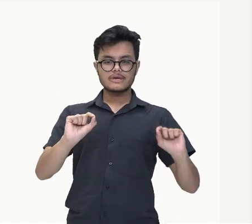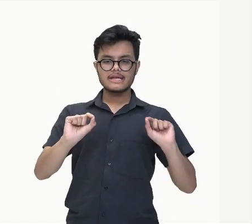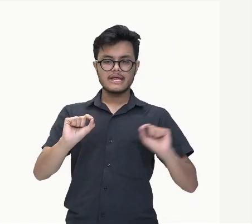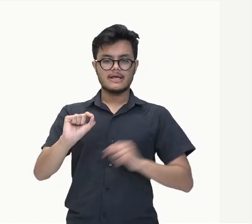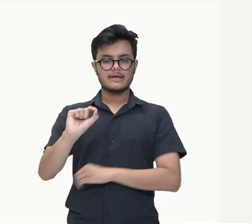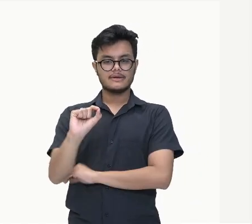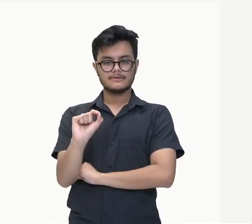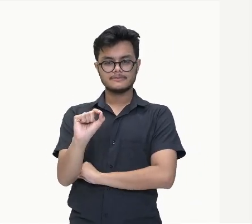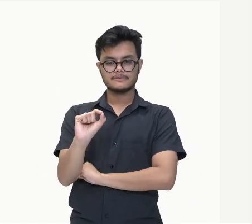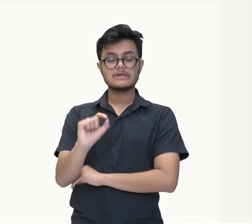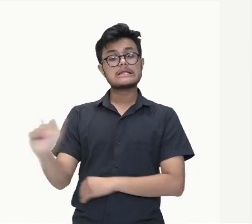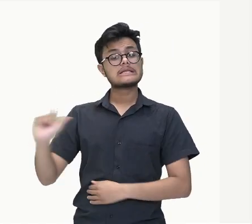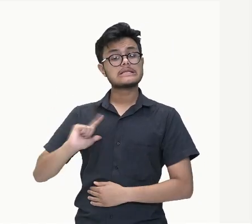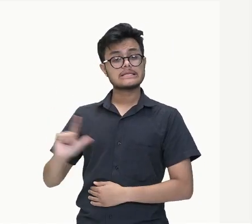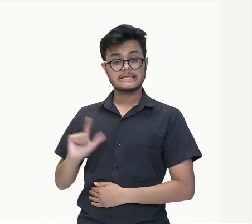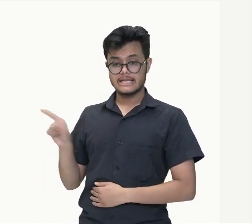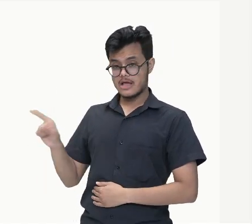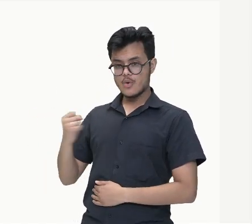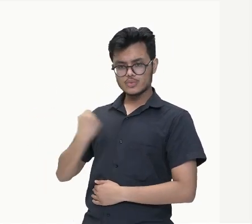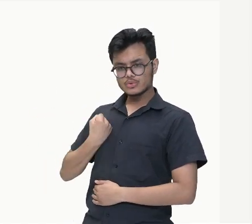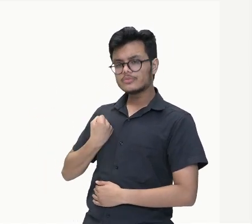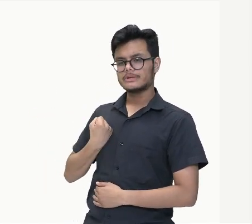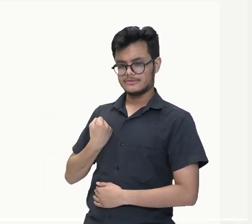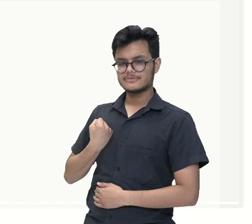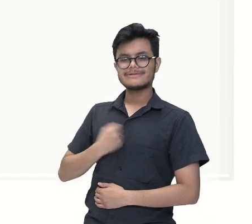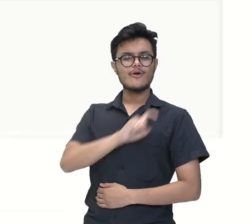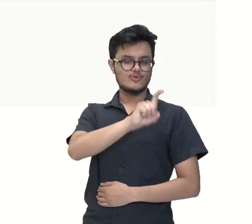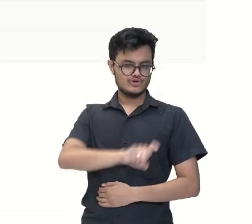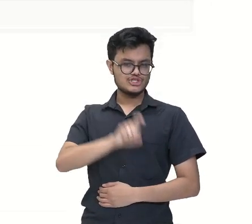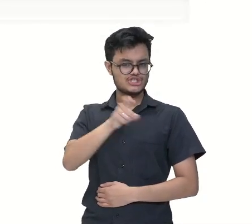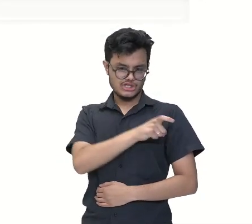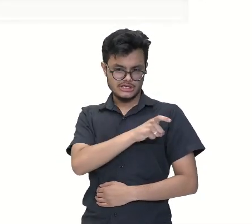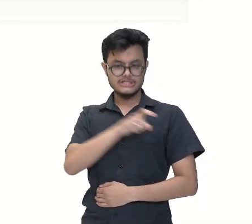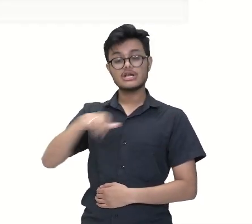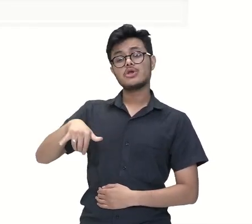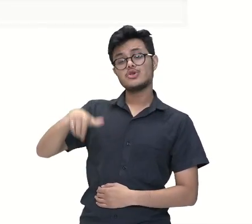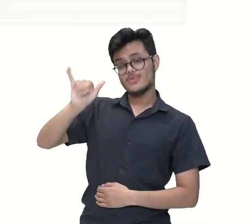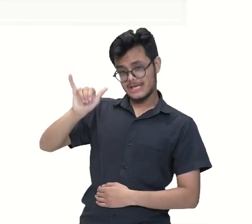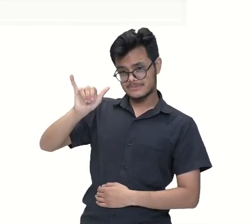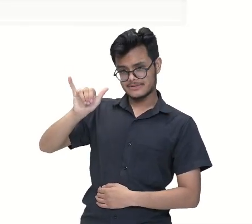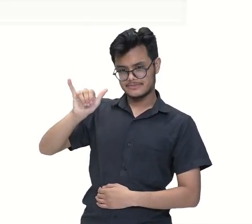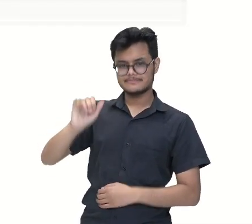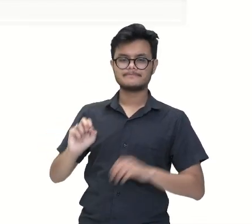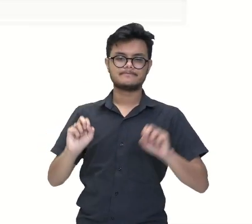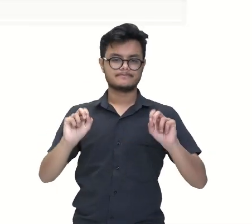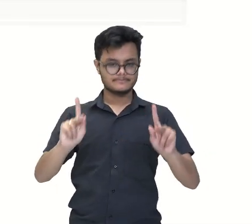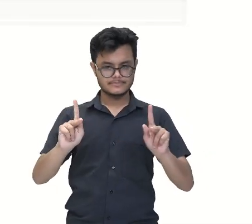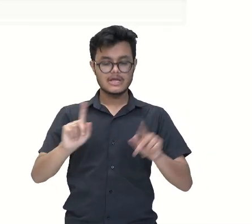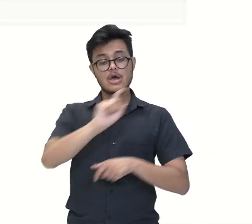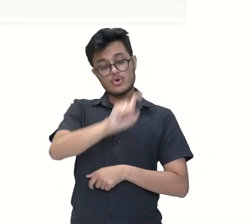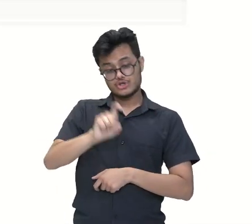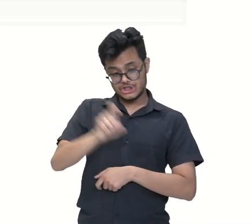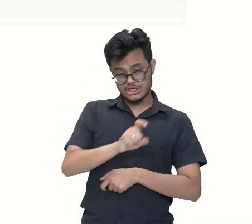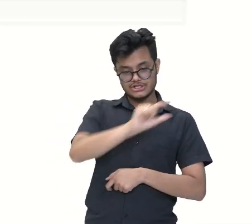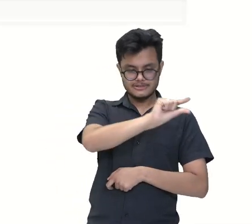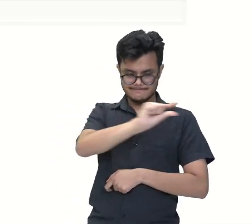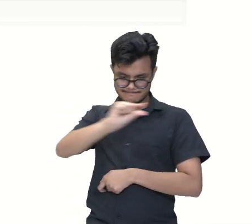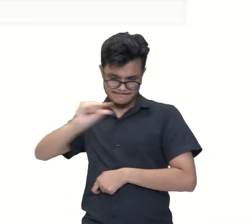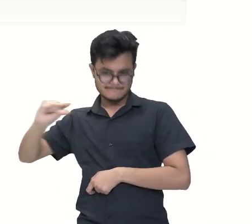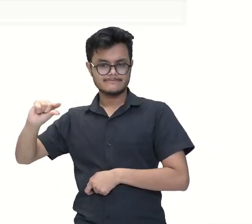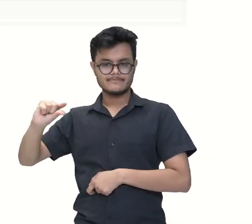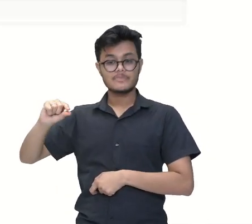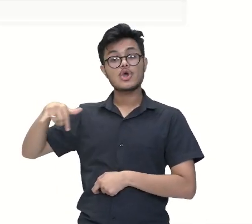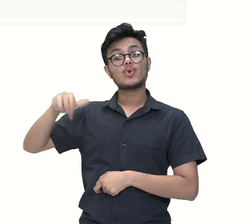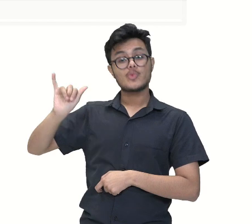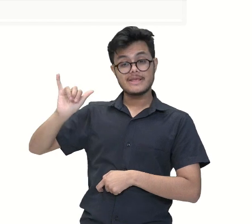tá? Eu tenho valores de x e de y, não é? Lembre-se que toda